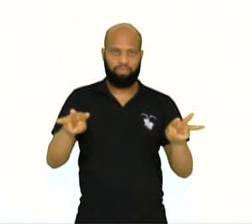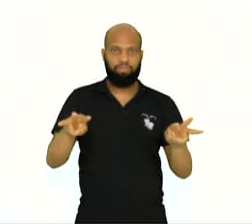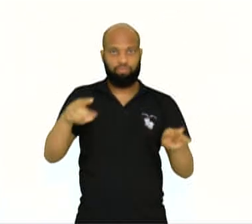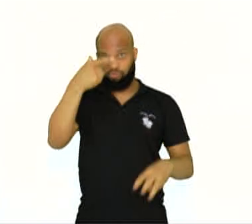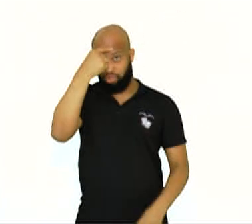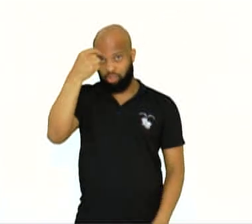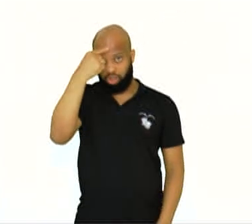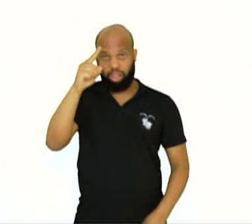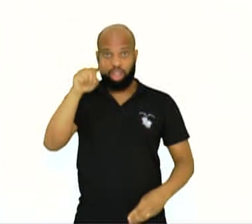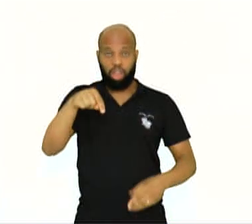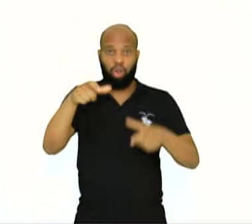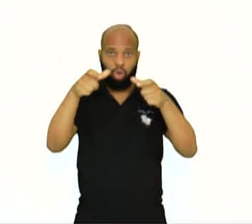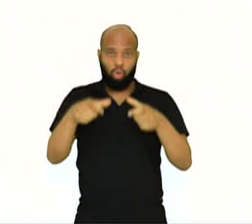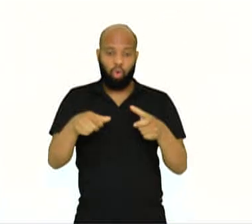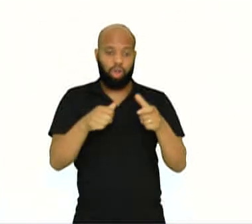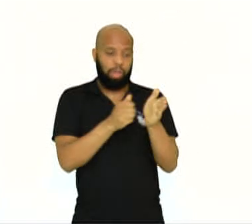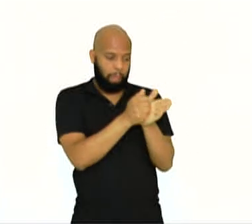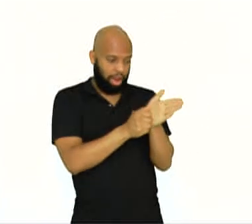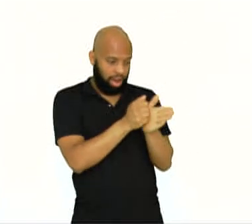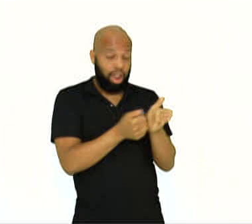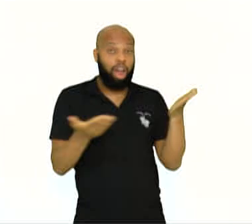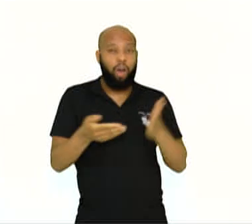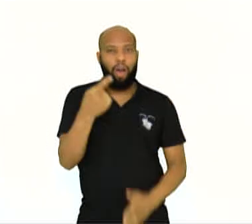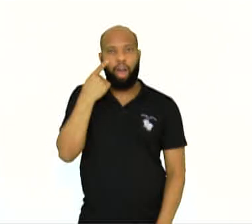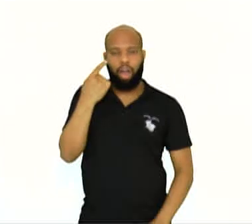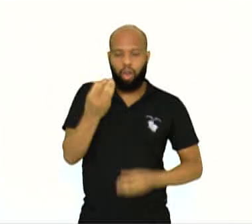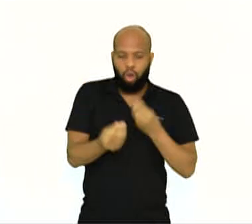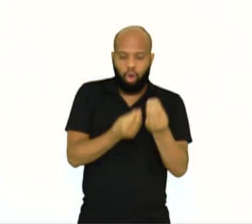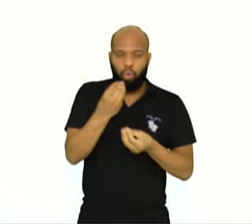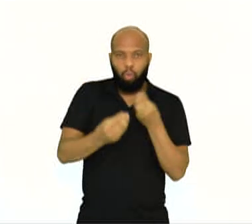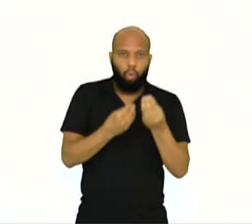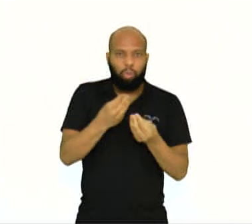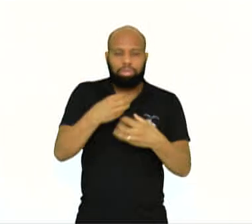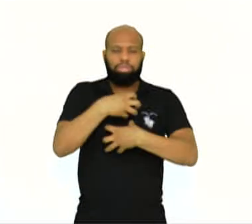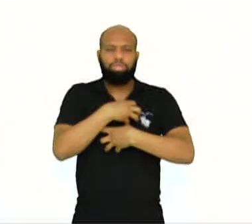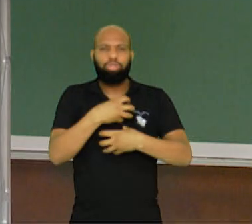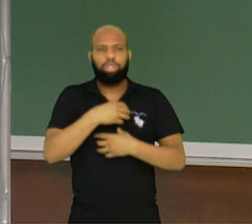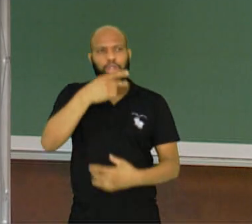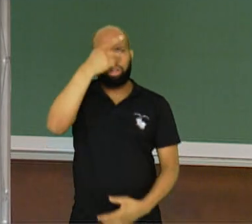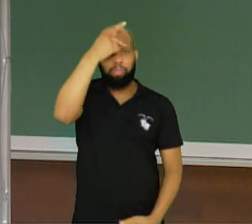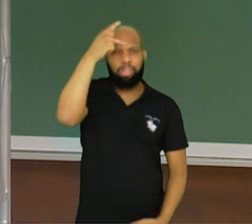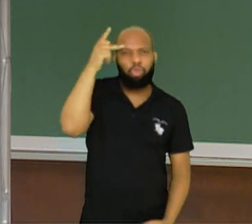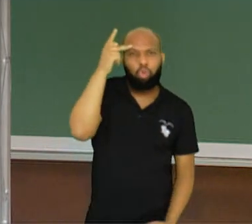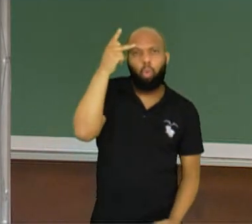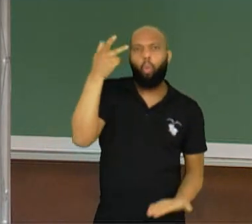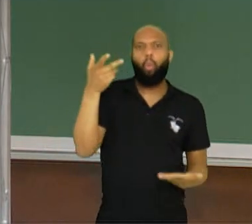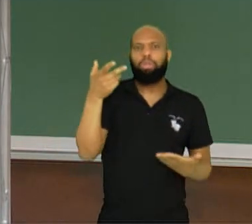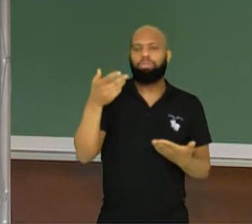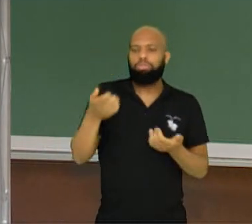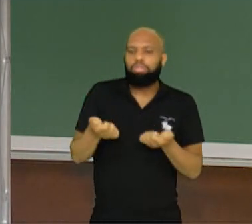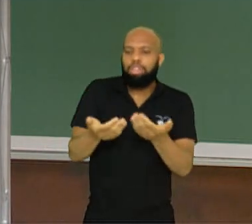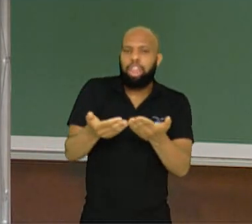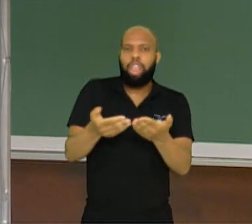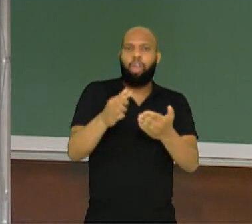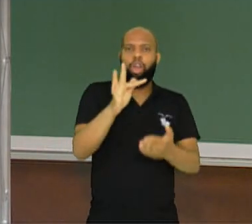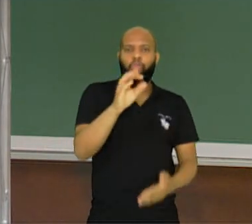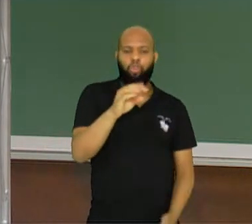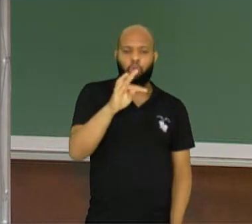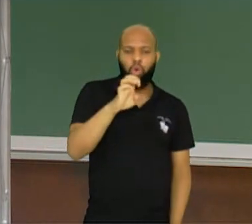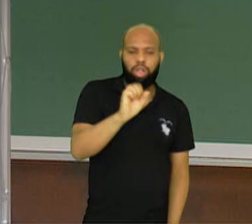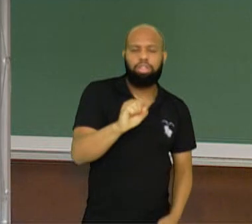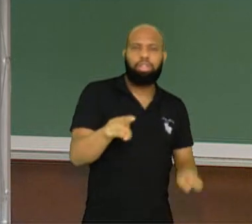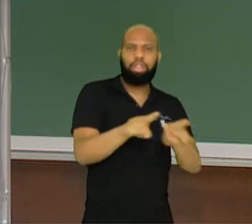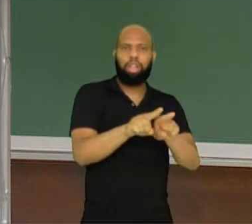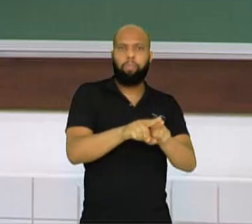localizado em Paranaguá e a gente vai dar uma olhada como é que essas fontes